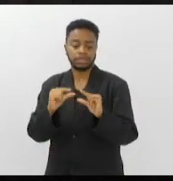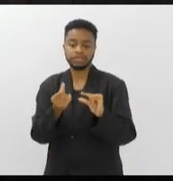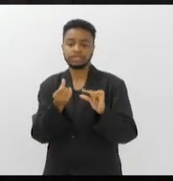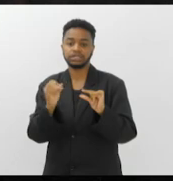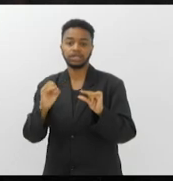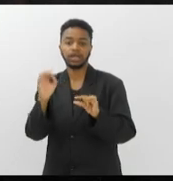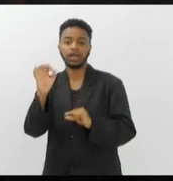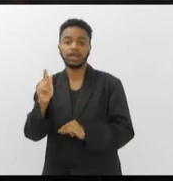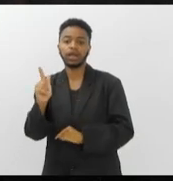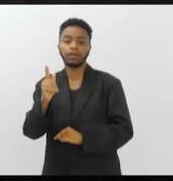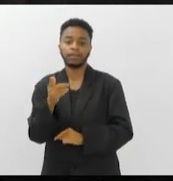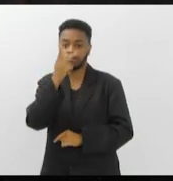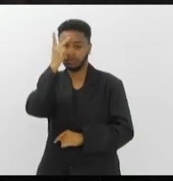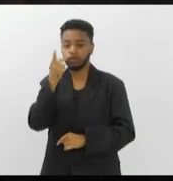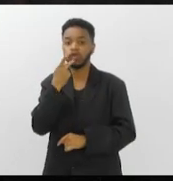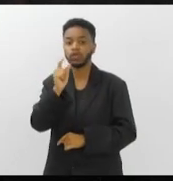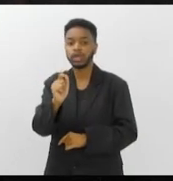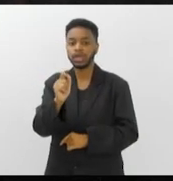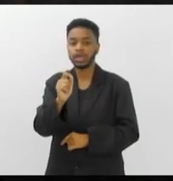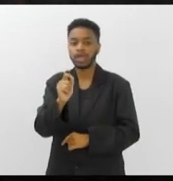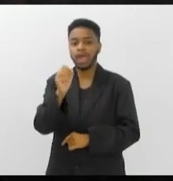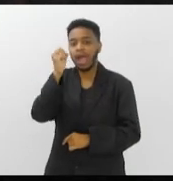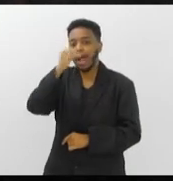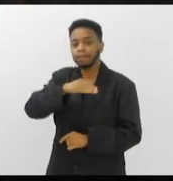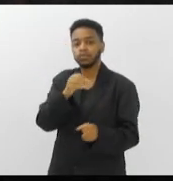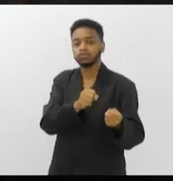quê? Abuso de poder.